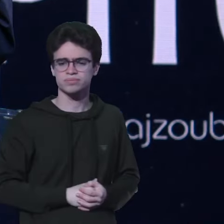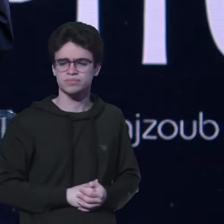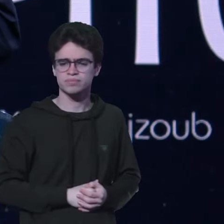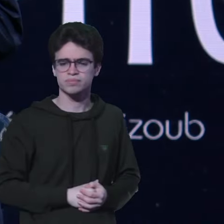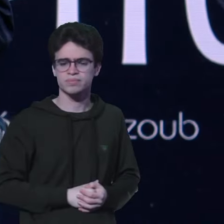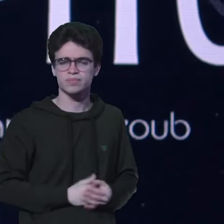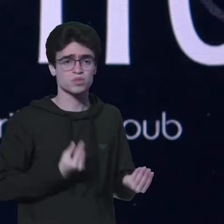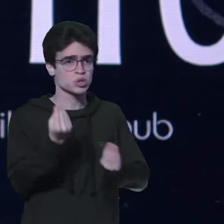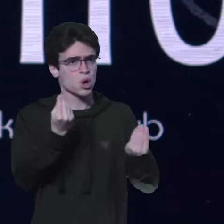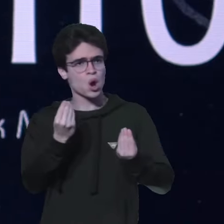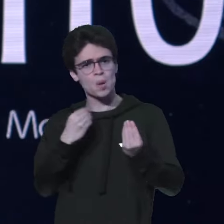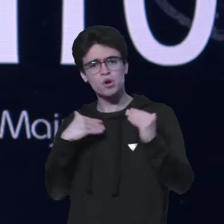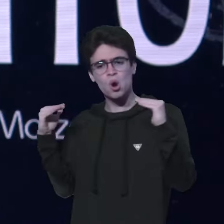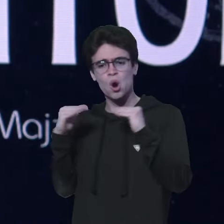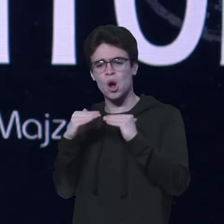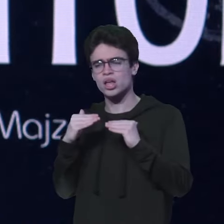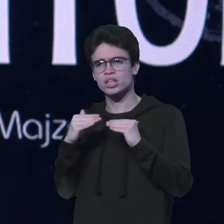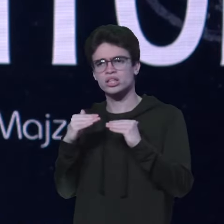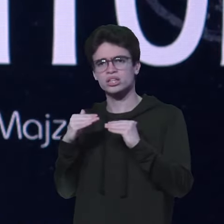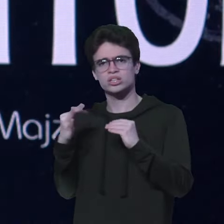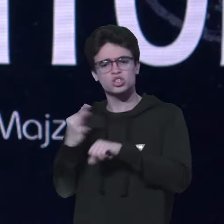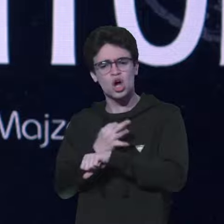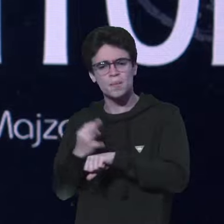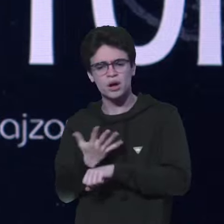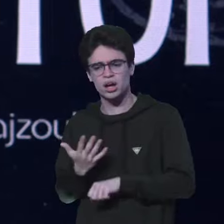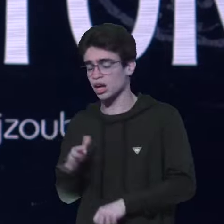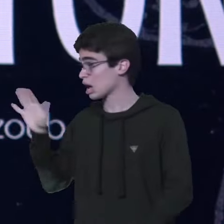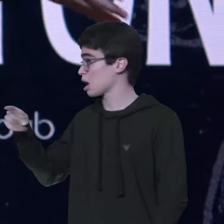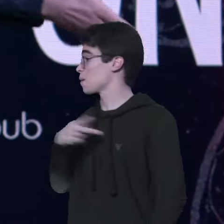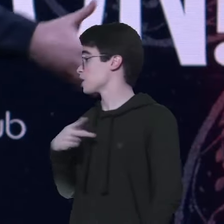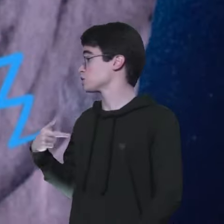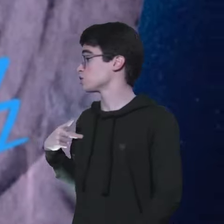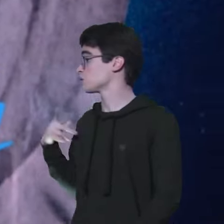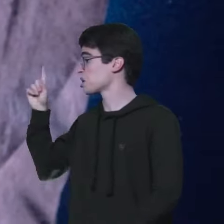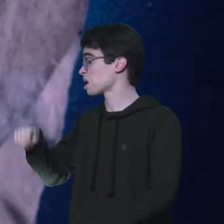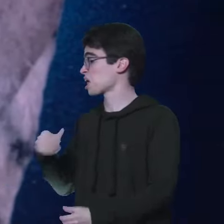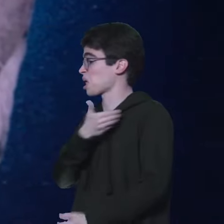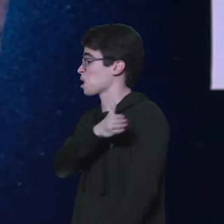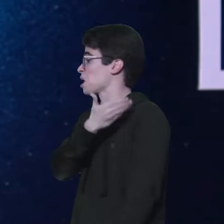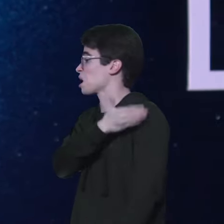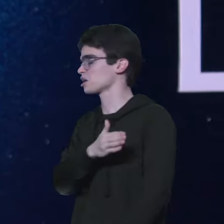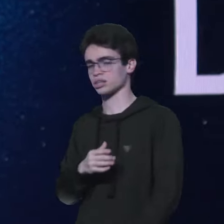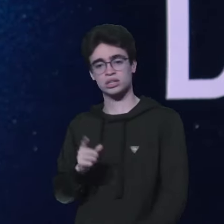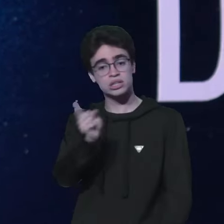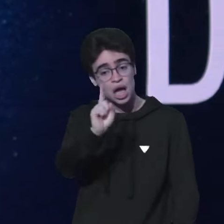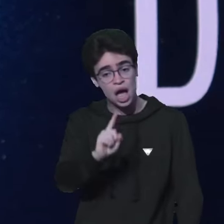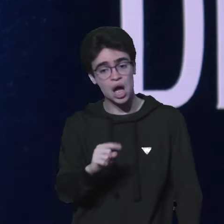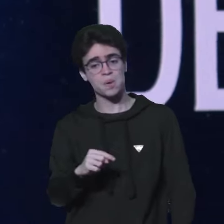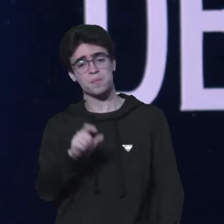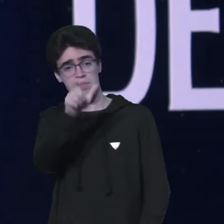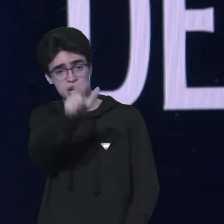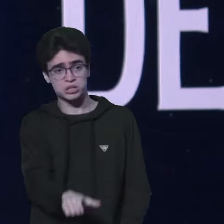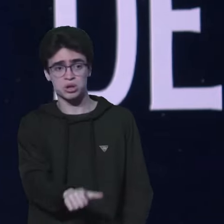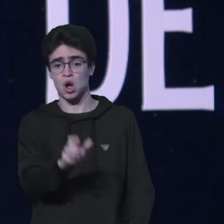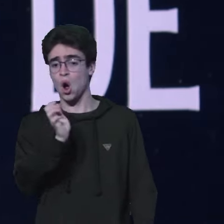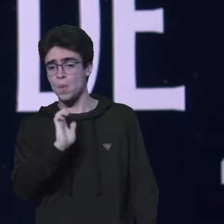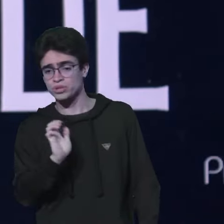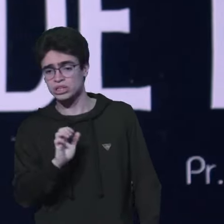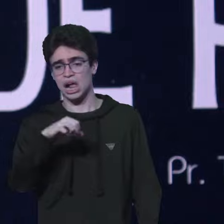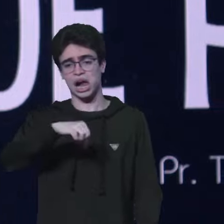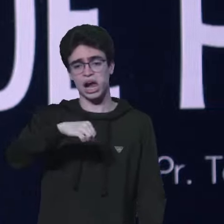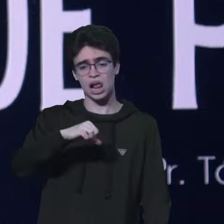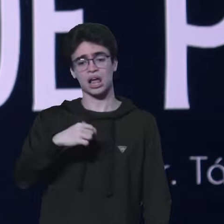Que tolerância é essa? Mas pastor, isso é discriminação, não é? Eu amo a pessoa que é